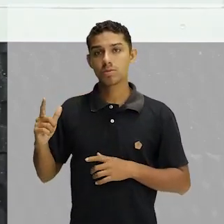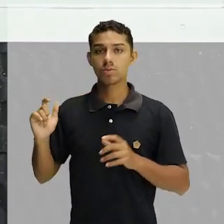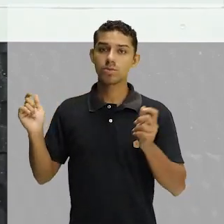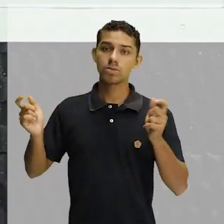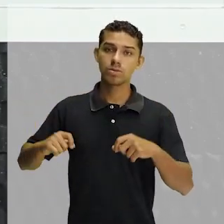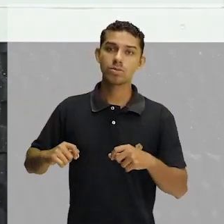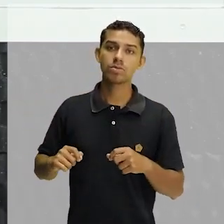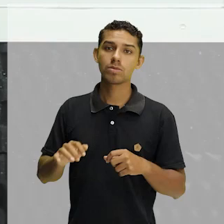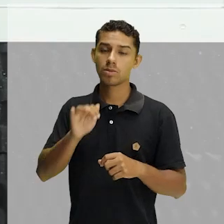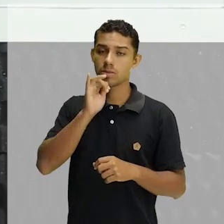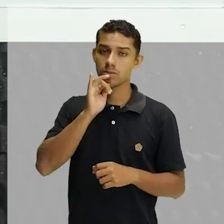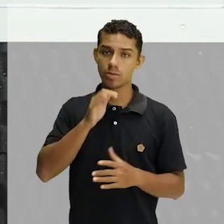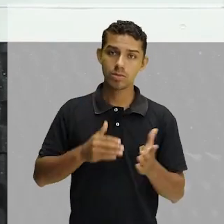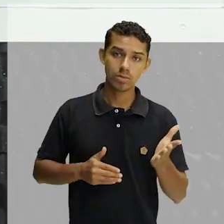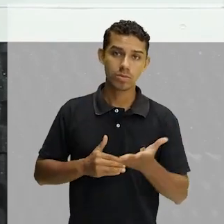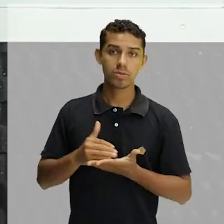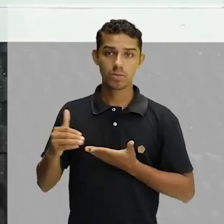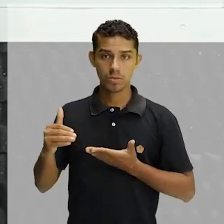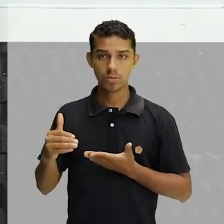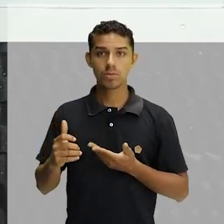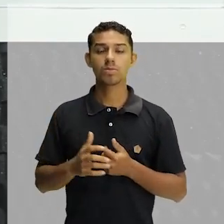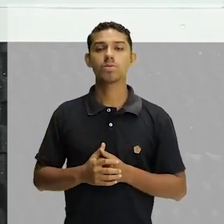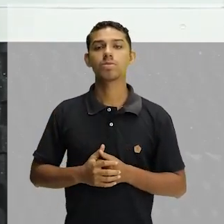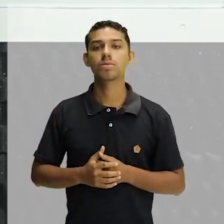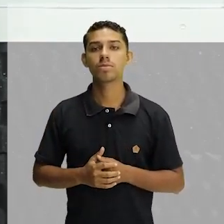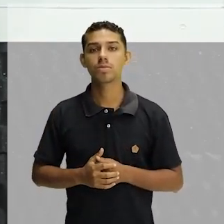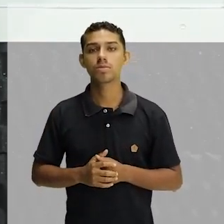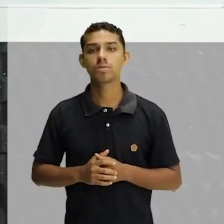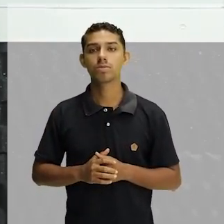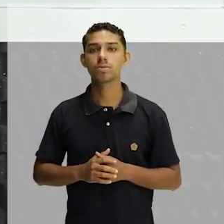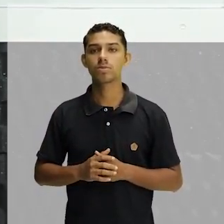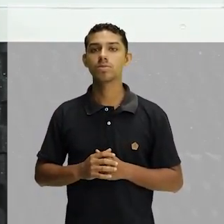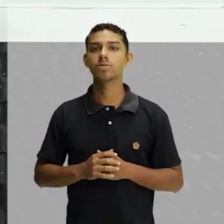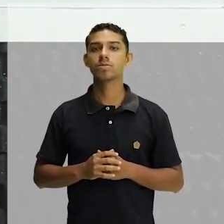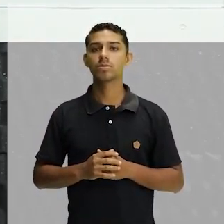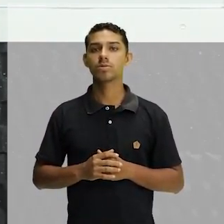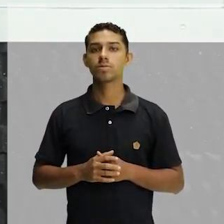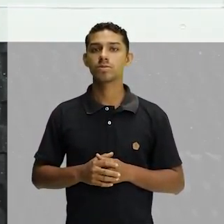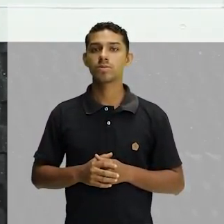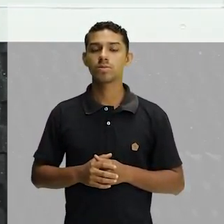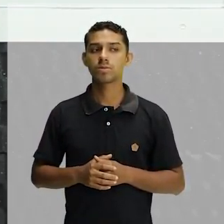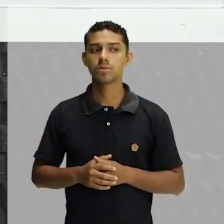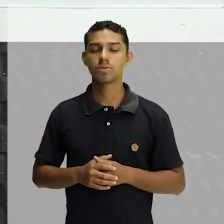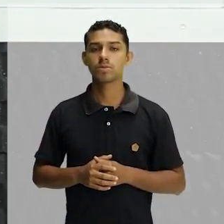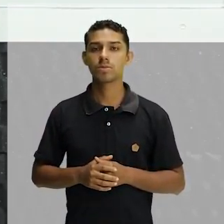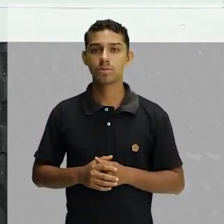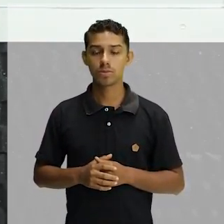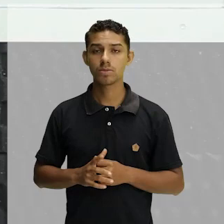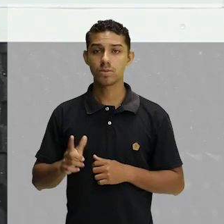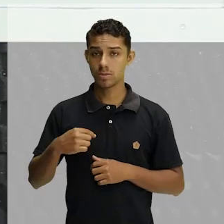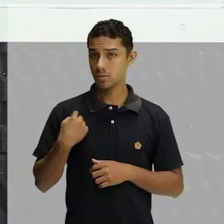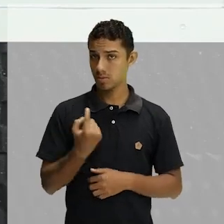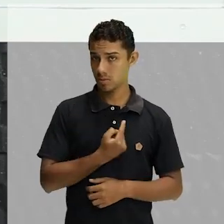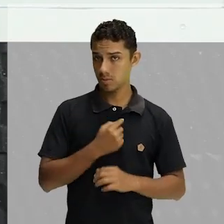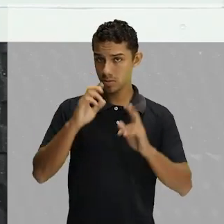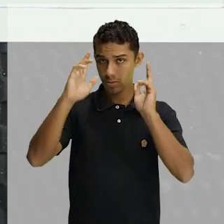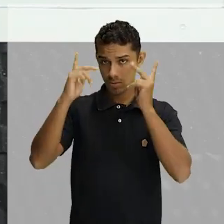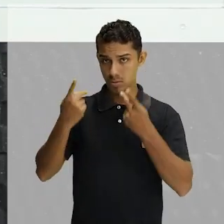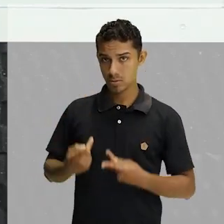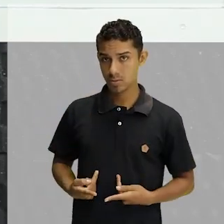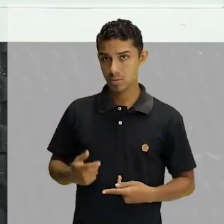vai falar de um estágio inicial, correto? Estágio inicial. Então, nós, seres